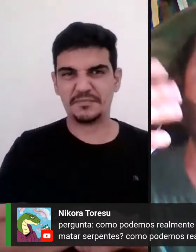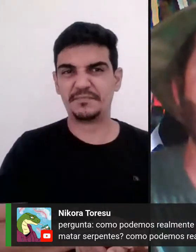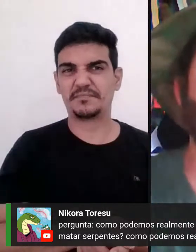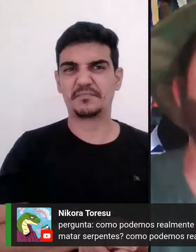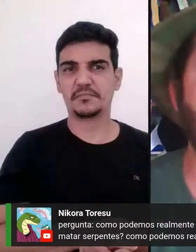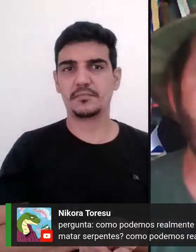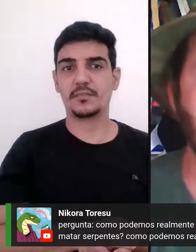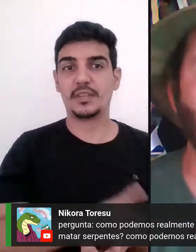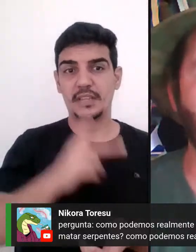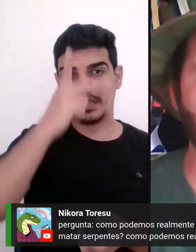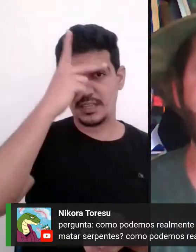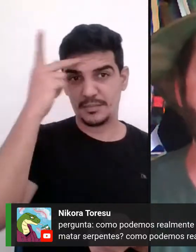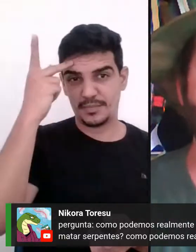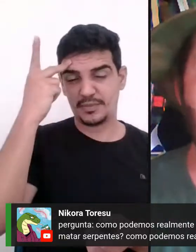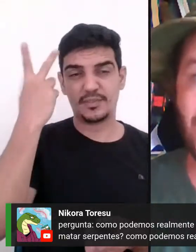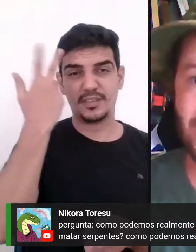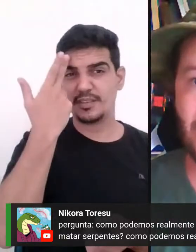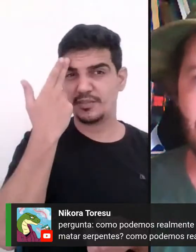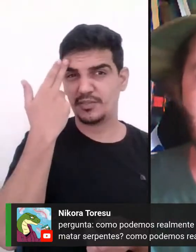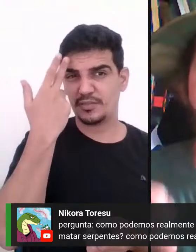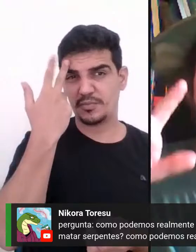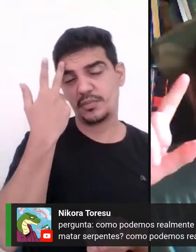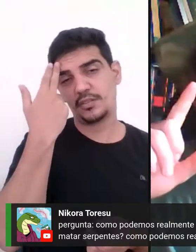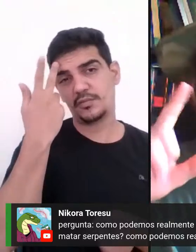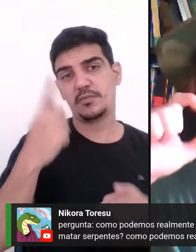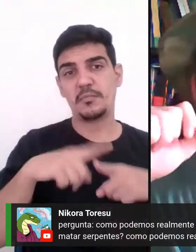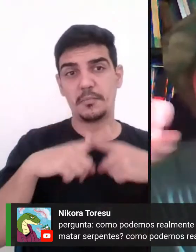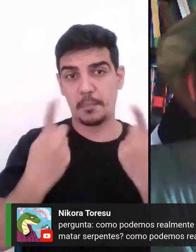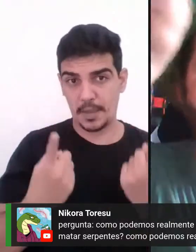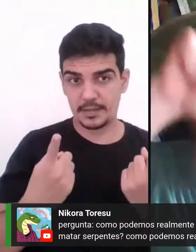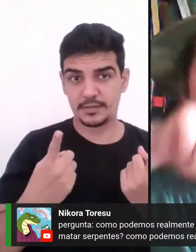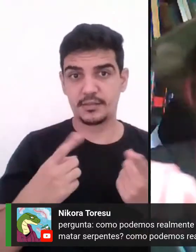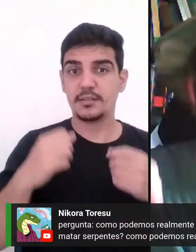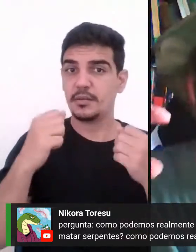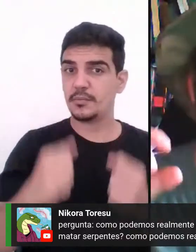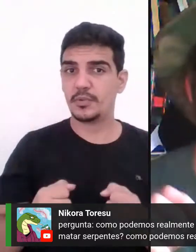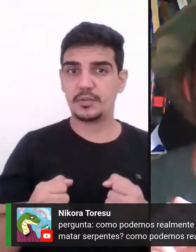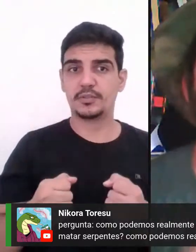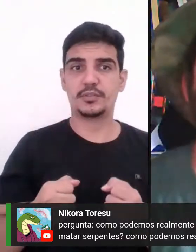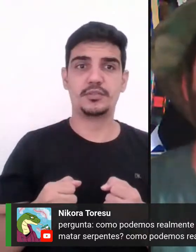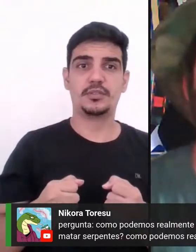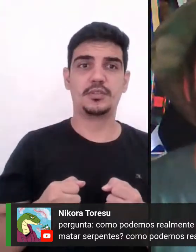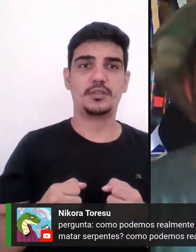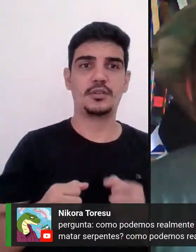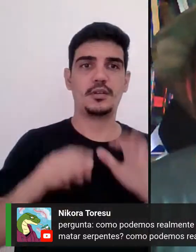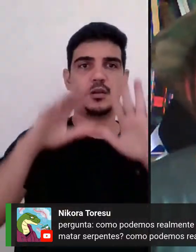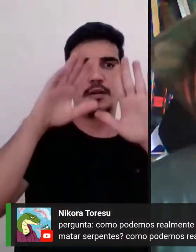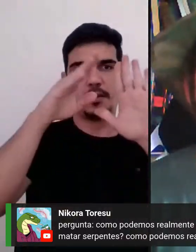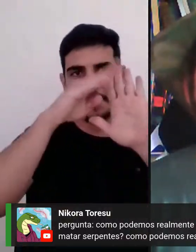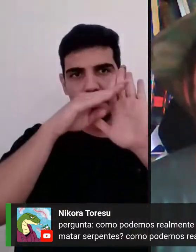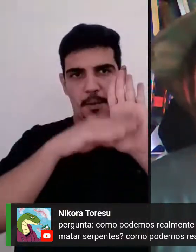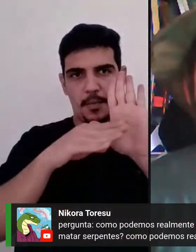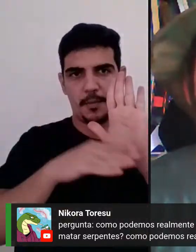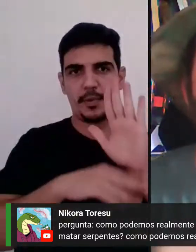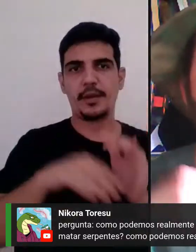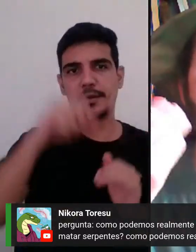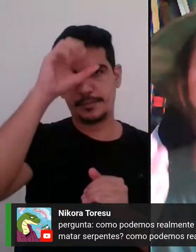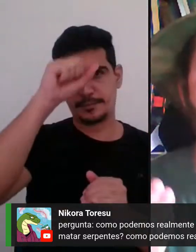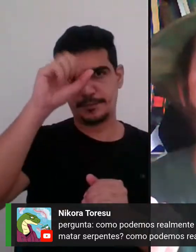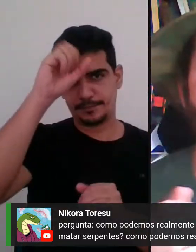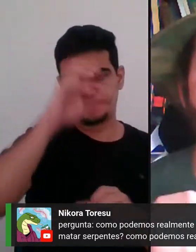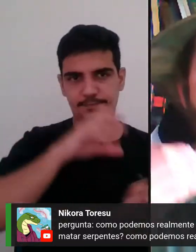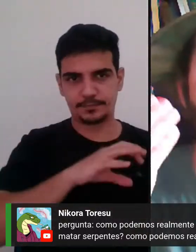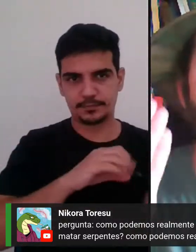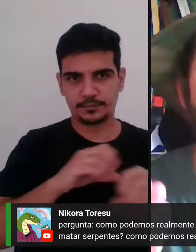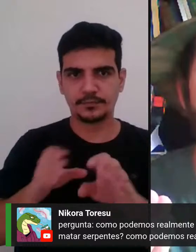as pessoas tendem a fazer isso. É muito difícil, mas começa com a conscientização de vocês que estão assistindo, né? De orientar